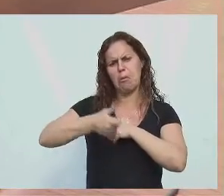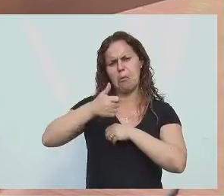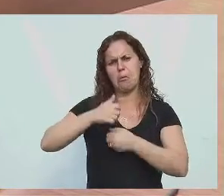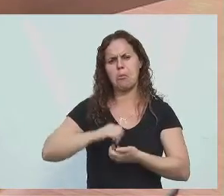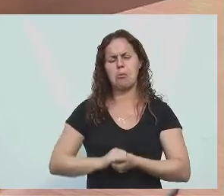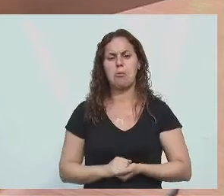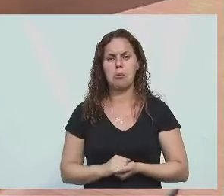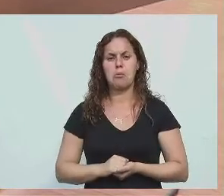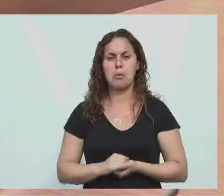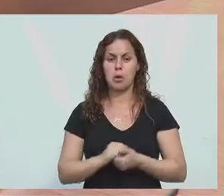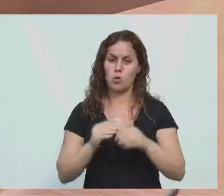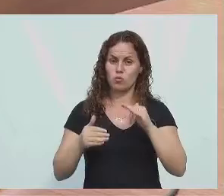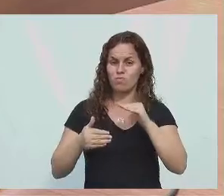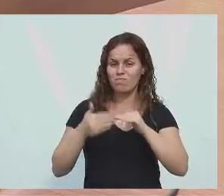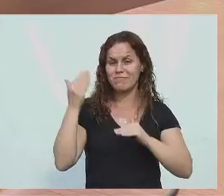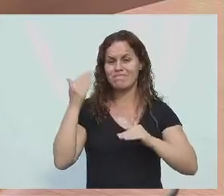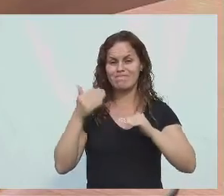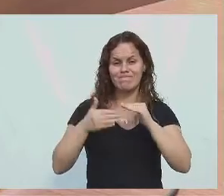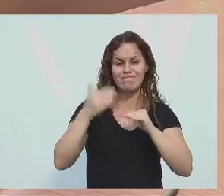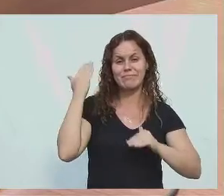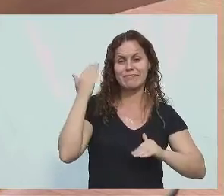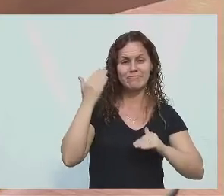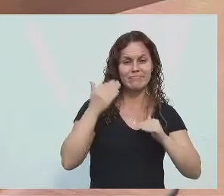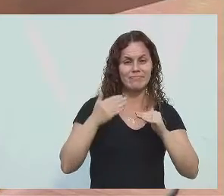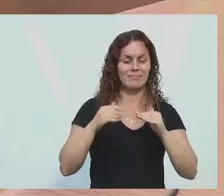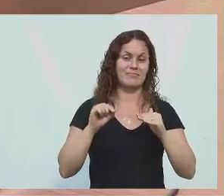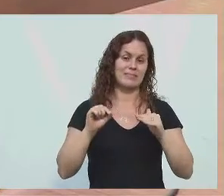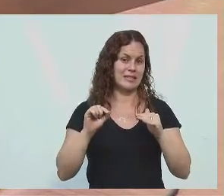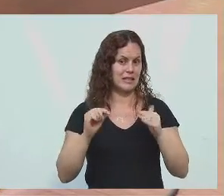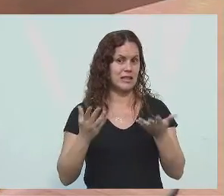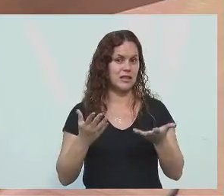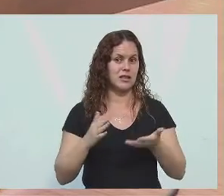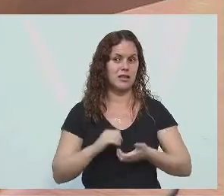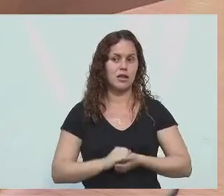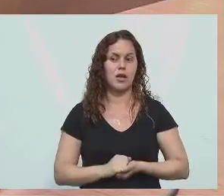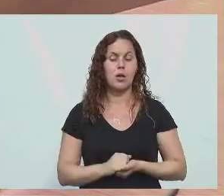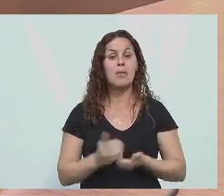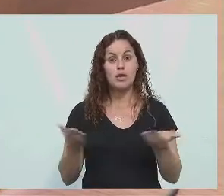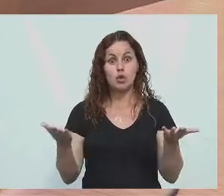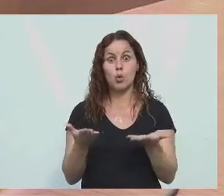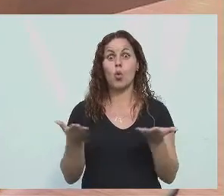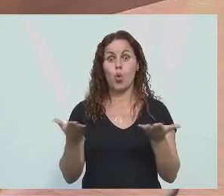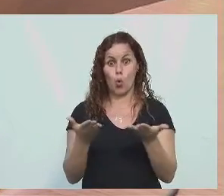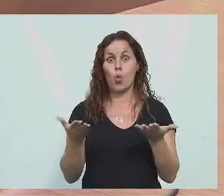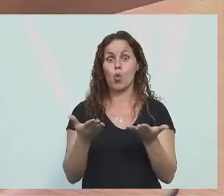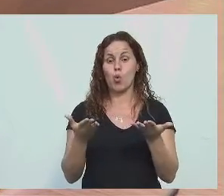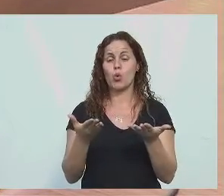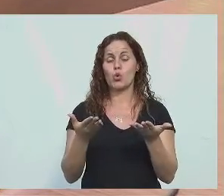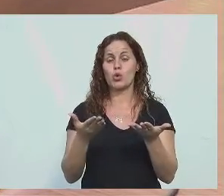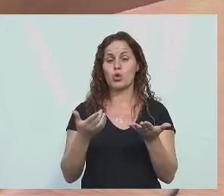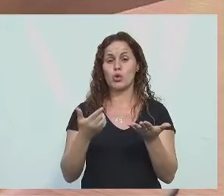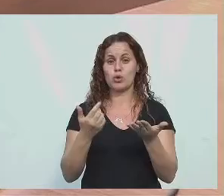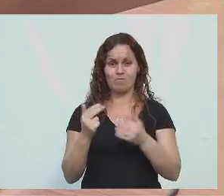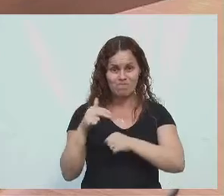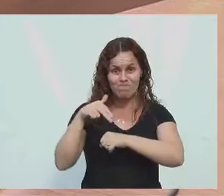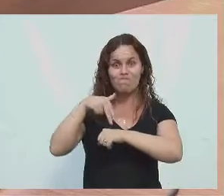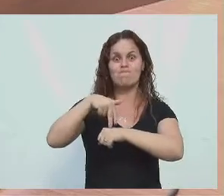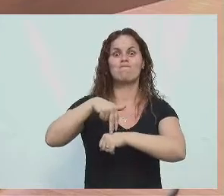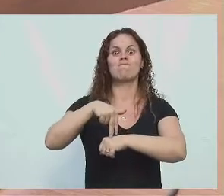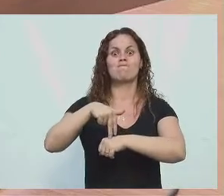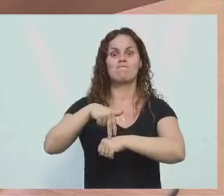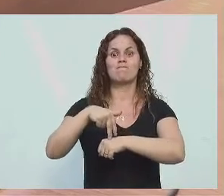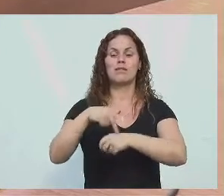eu discordo de algumas falas de alguns vereadores, mas hoje eu tenho que me posicionar em